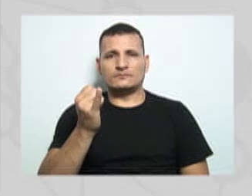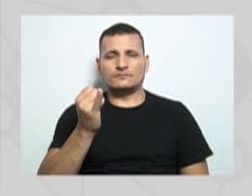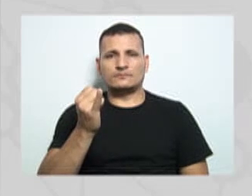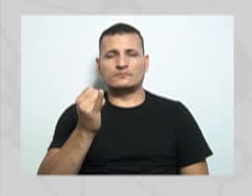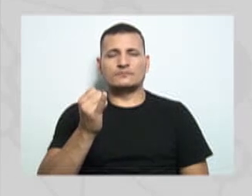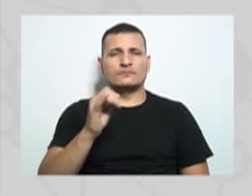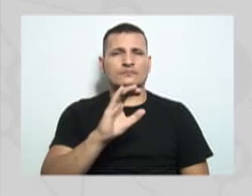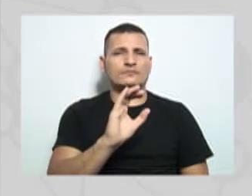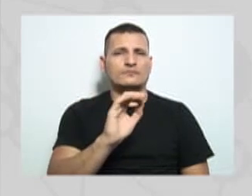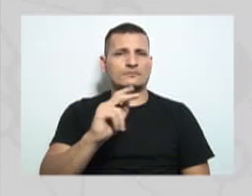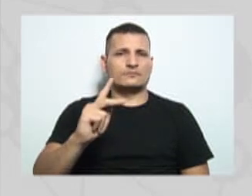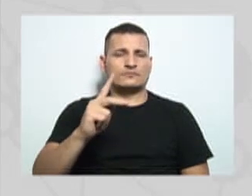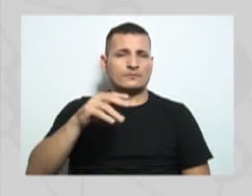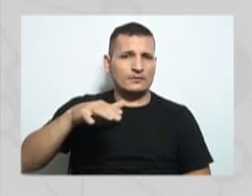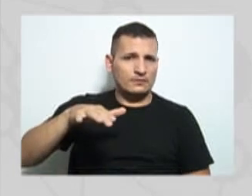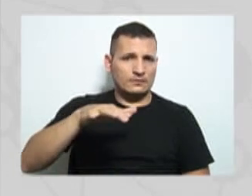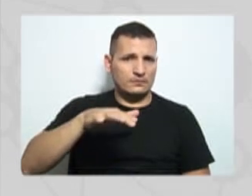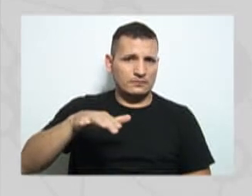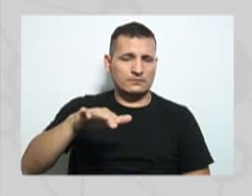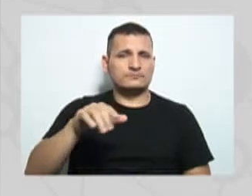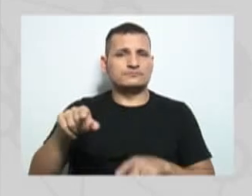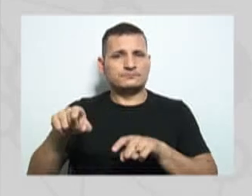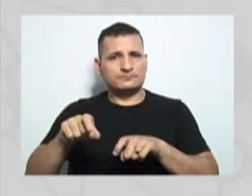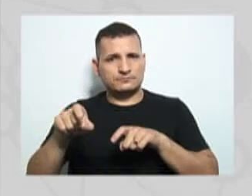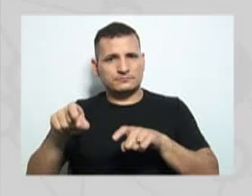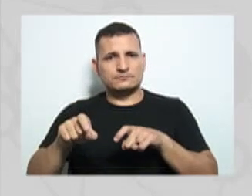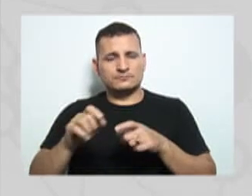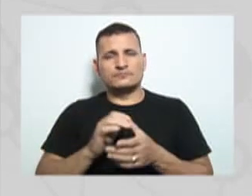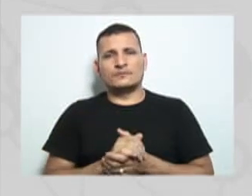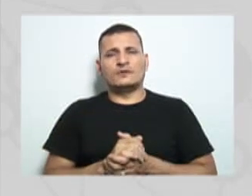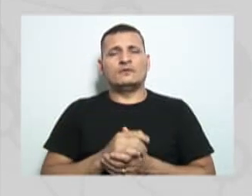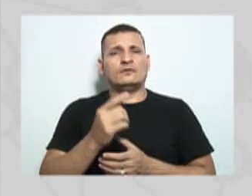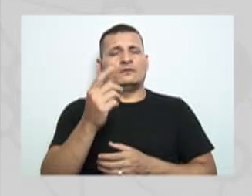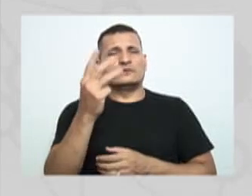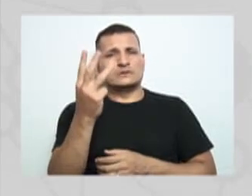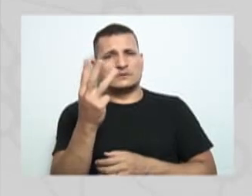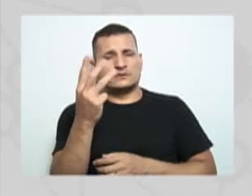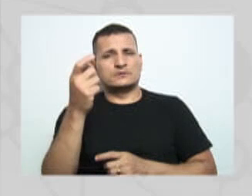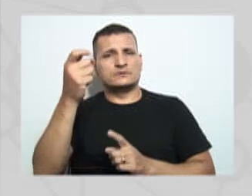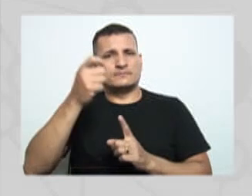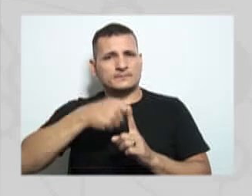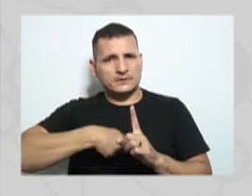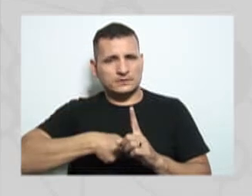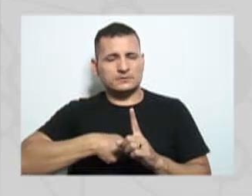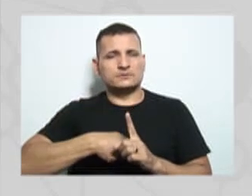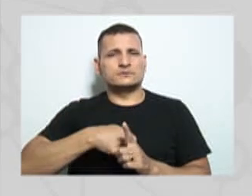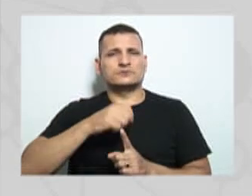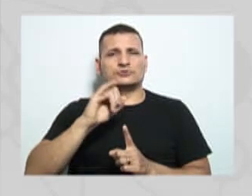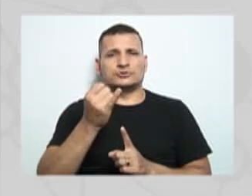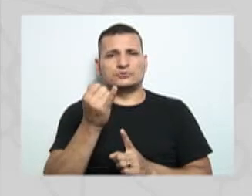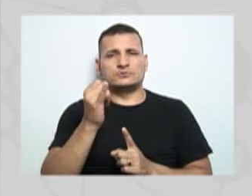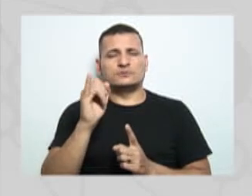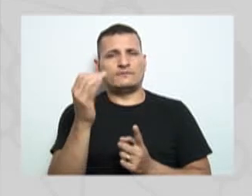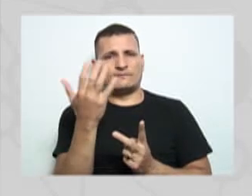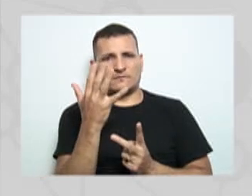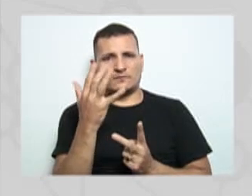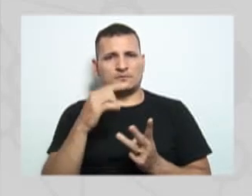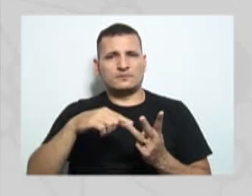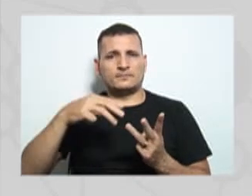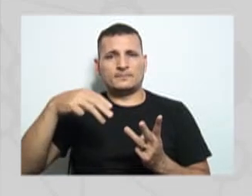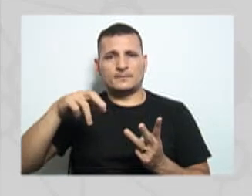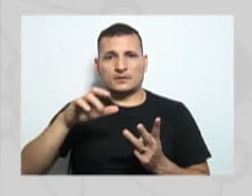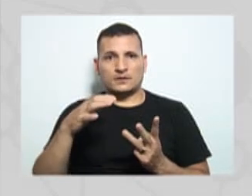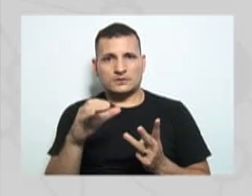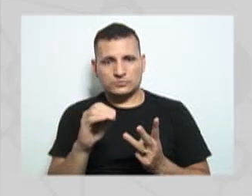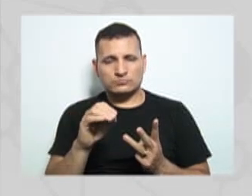Cooperativa do ramo agropecuário realizou no primeiro trimestre de 2017, janeiro, fevereiro e março, certo? Uma receita